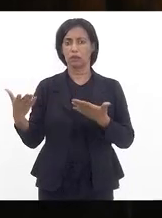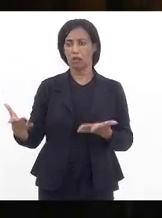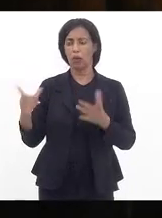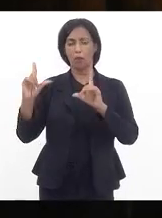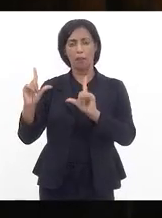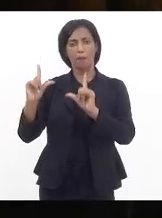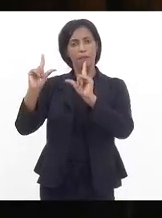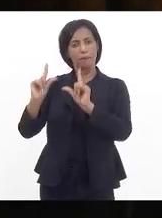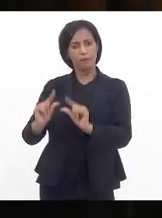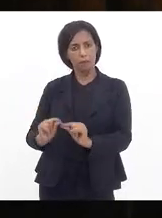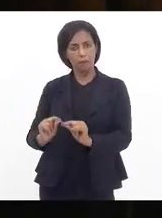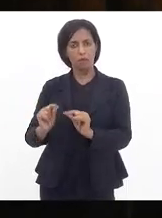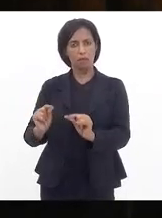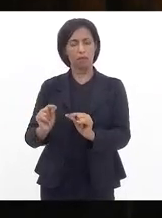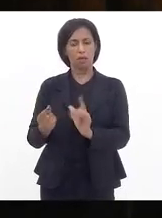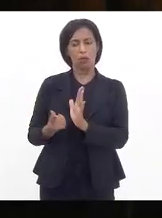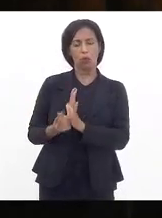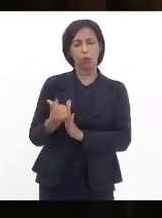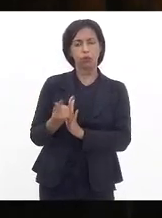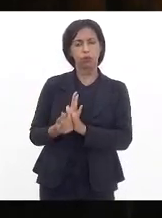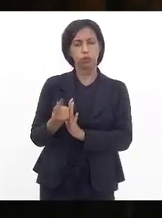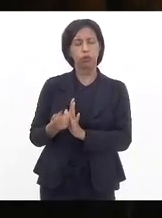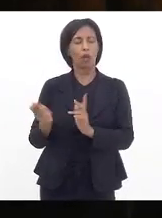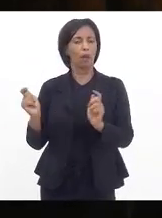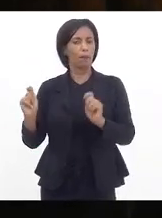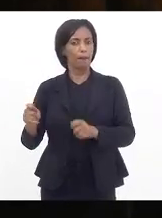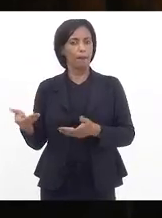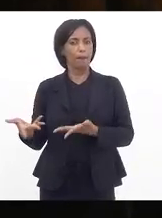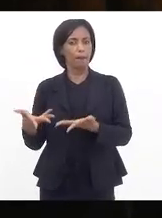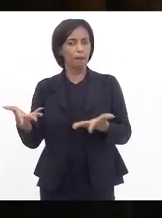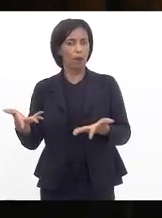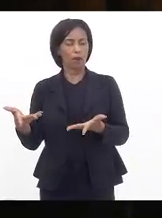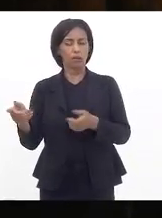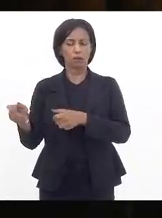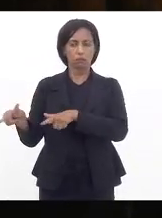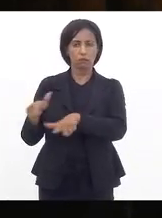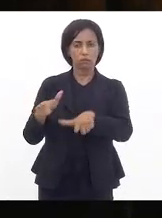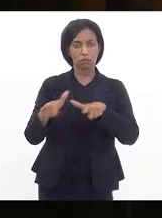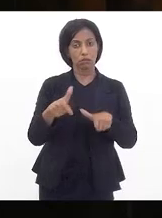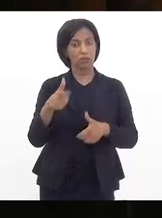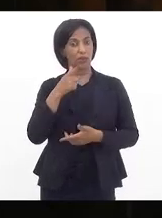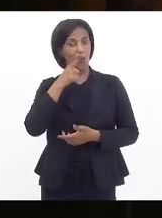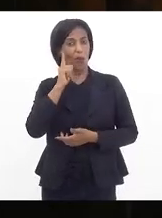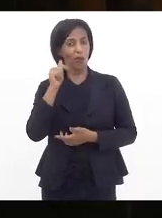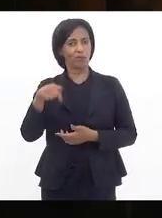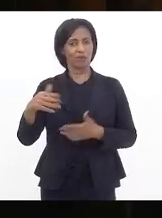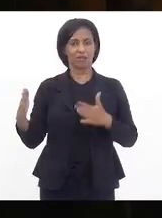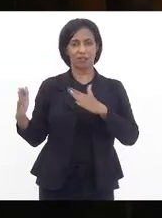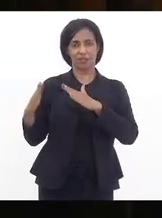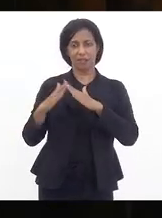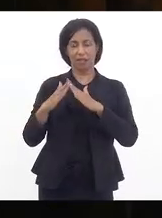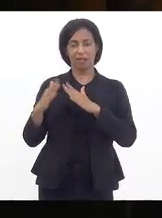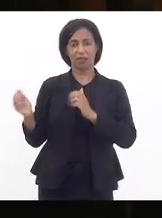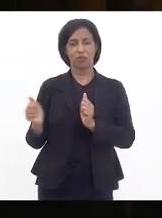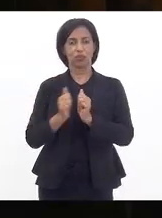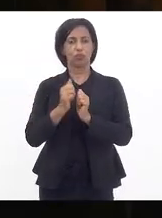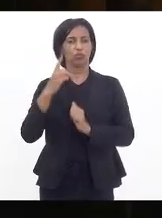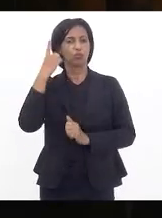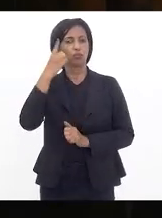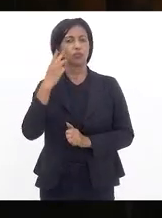um mínimo o orçamento para que possam fazer então ontem nesta casa ao lado do Deputado